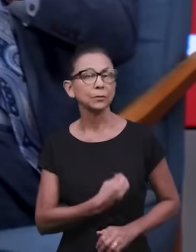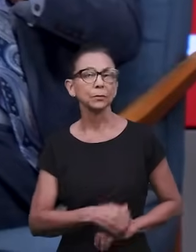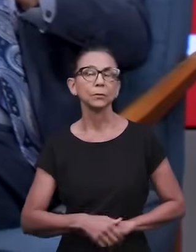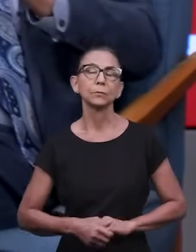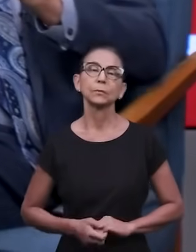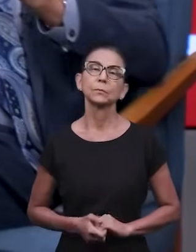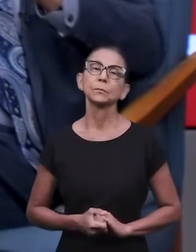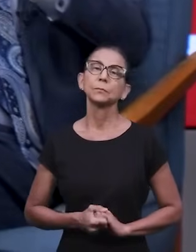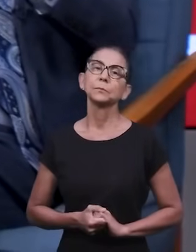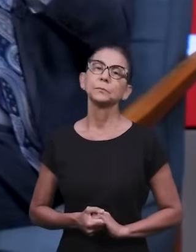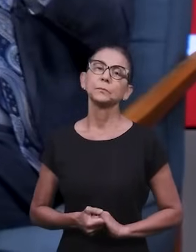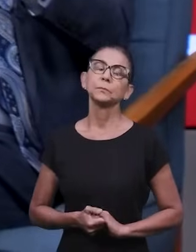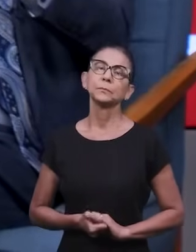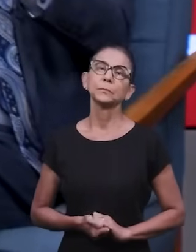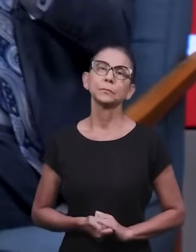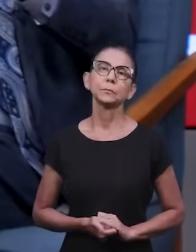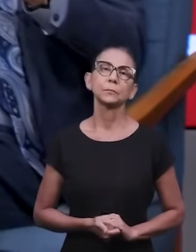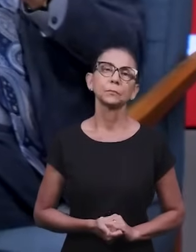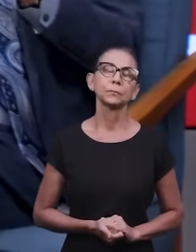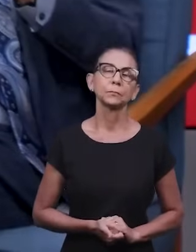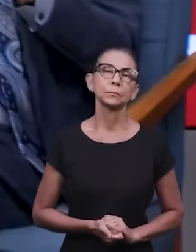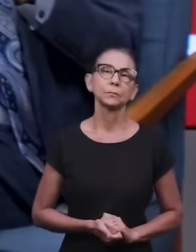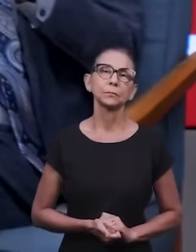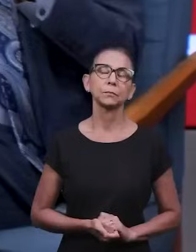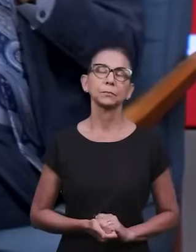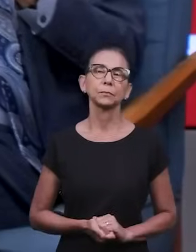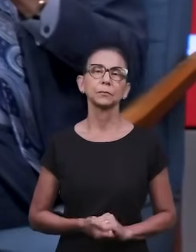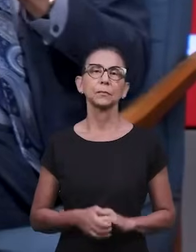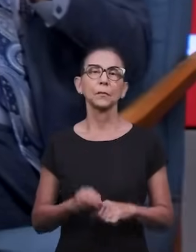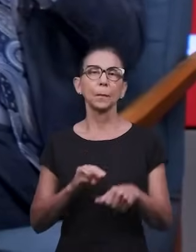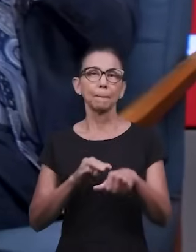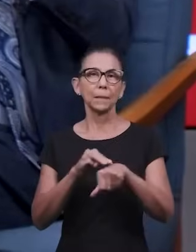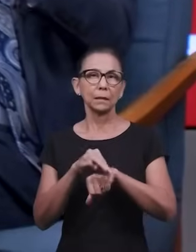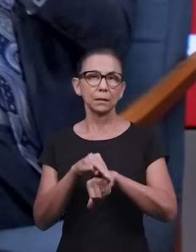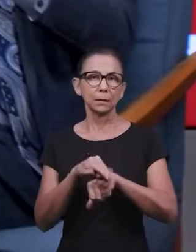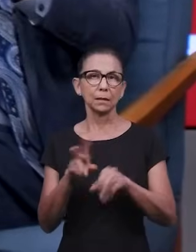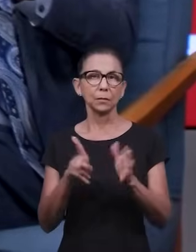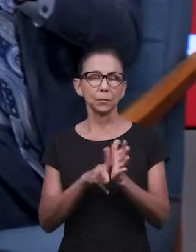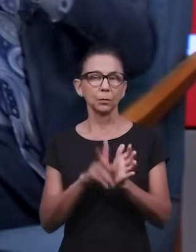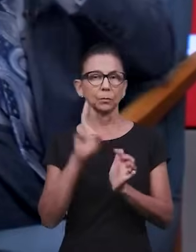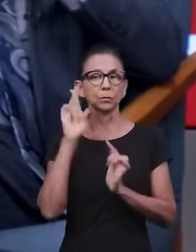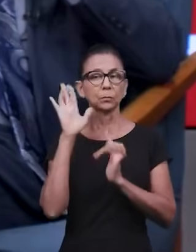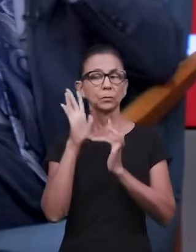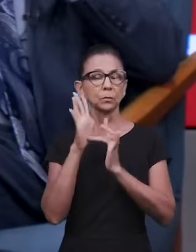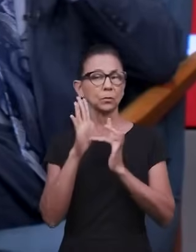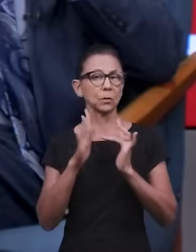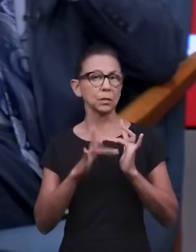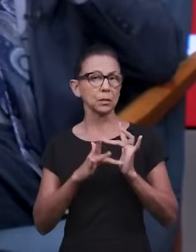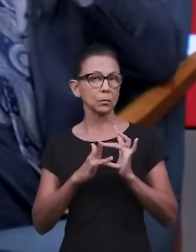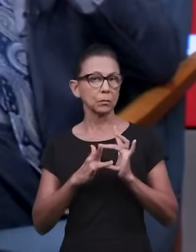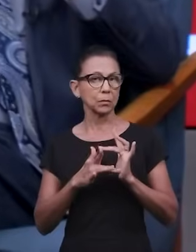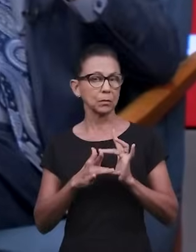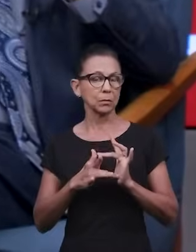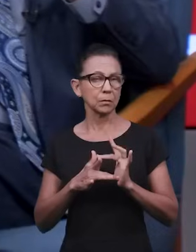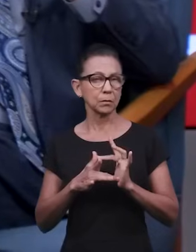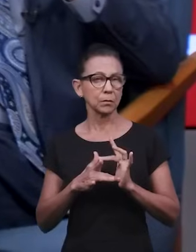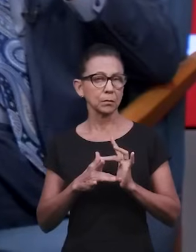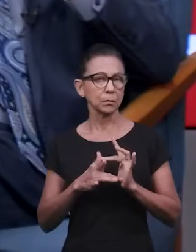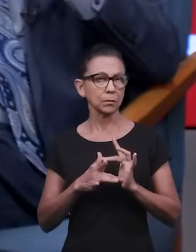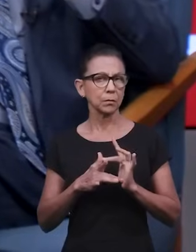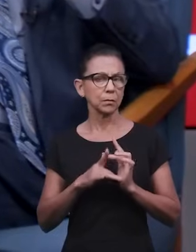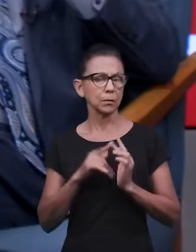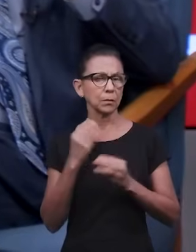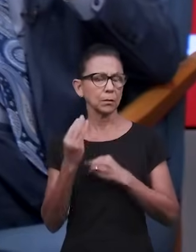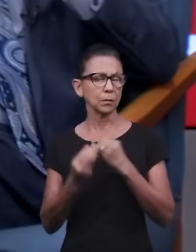da palavra viva Então esse é o ministério da palavra então o seu ministério de Jesus o ministério